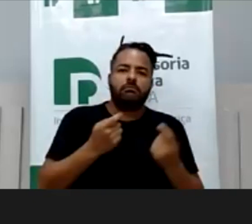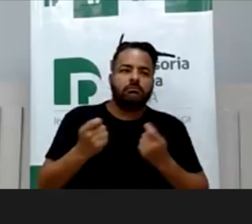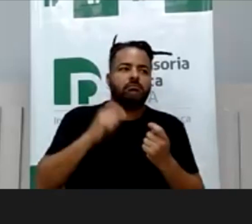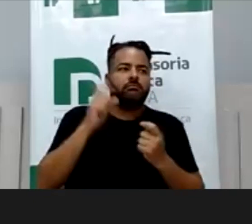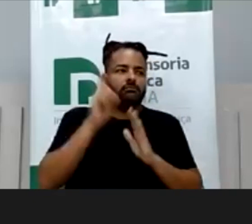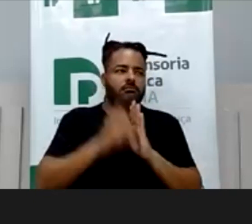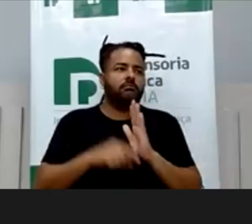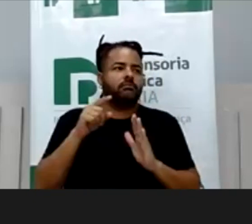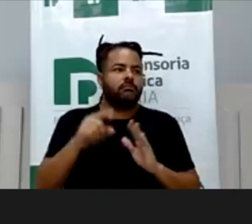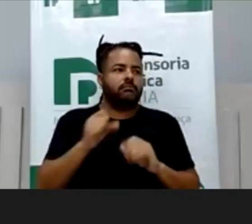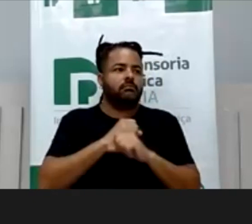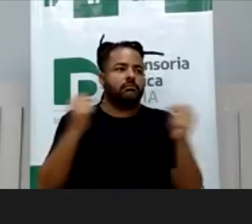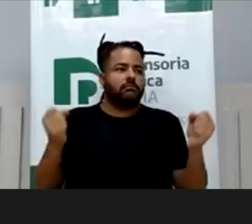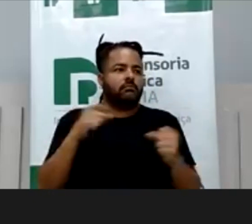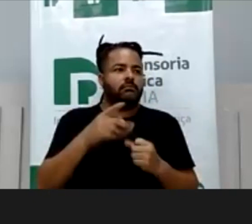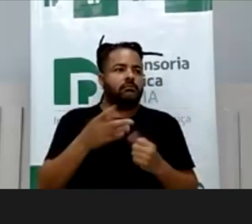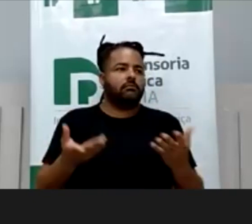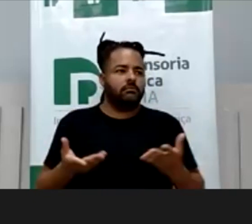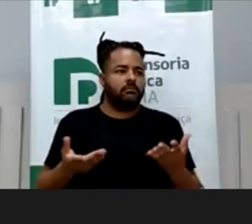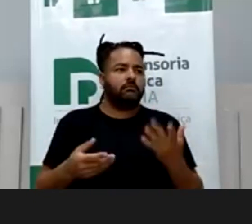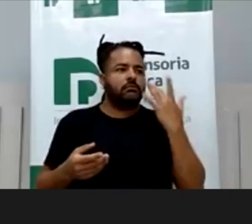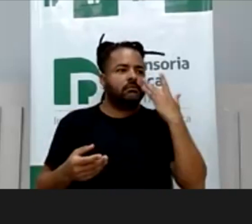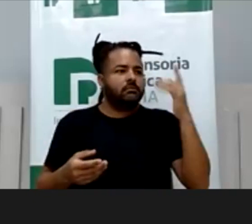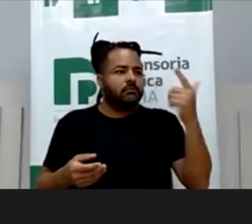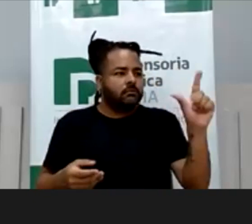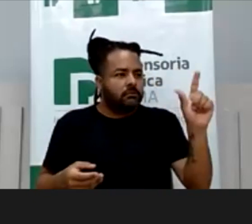dúvida disso, então, a gente vai, diga.